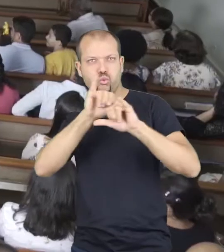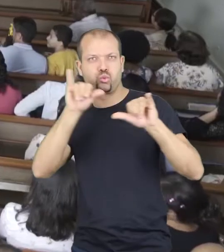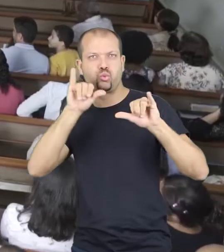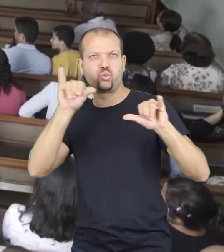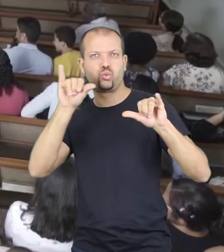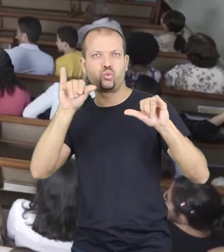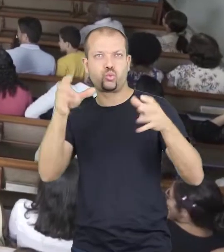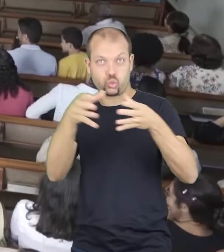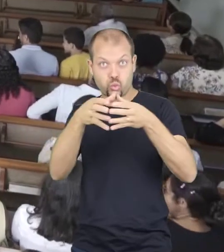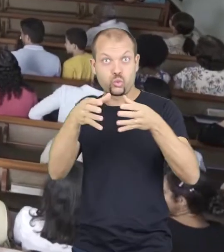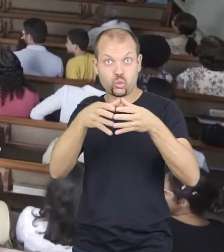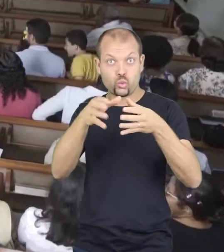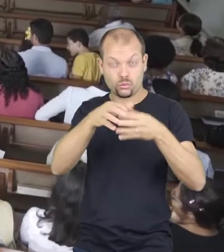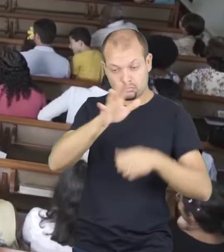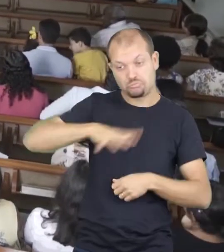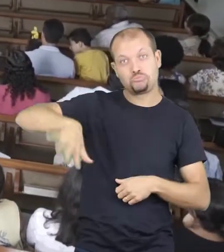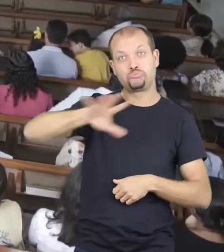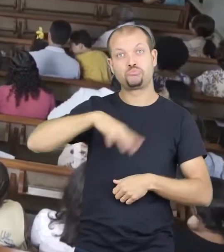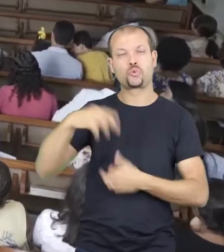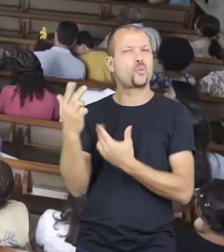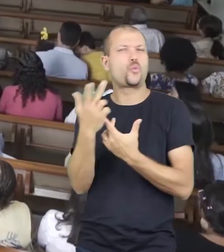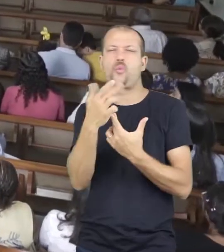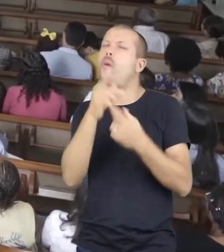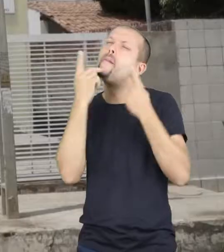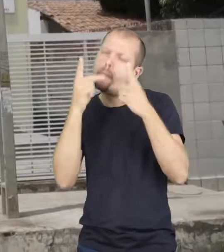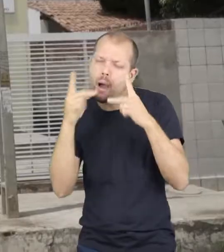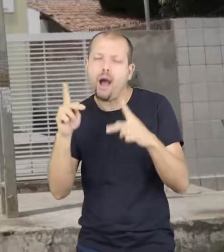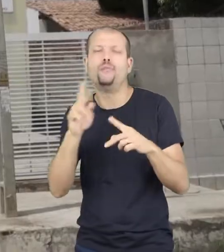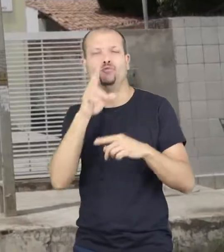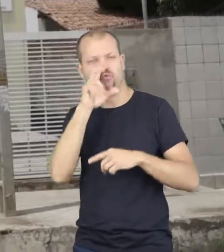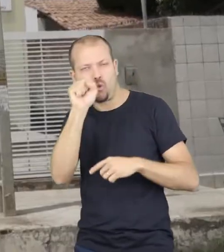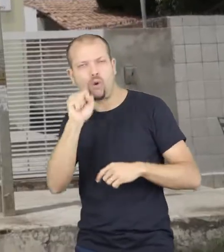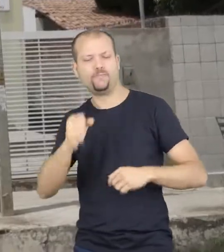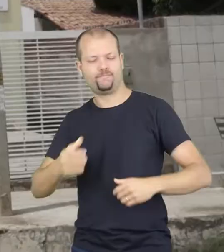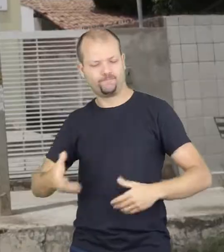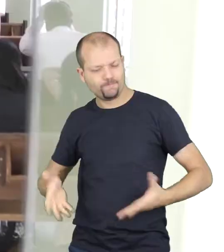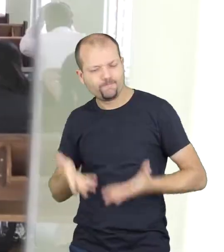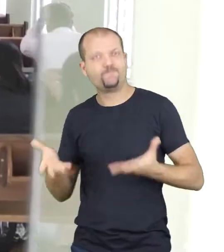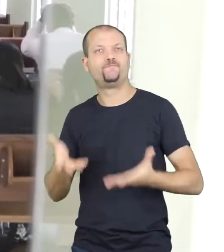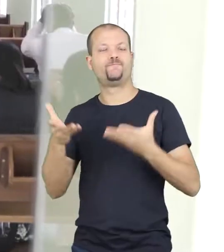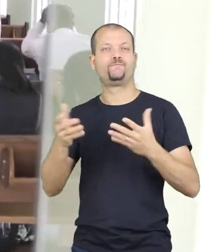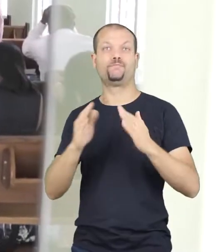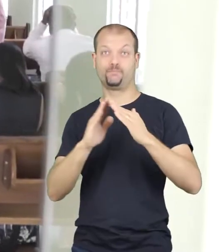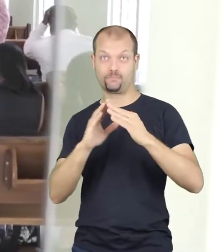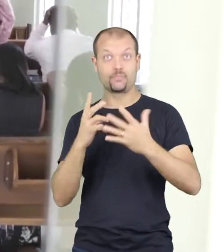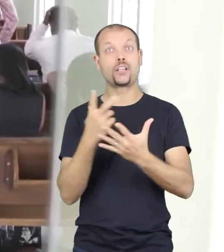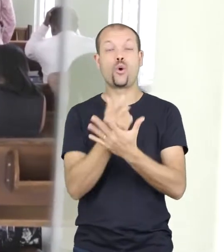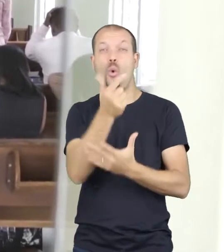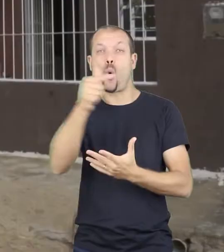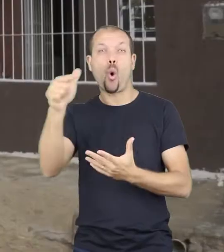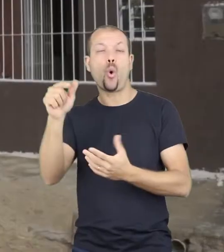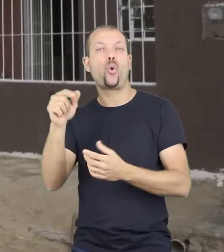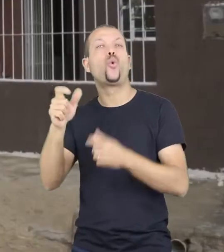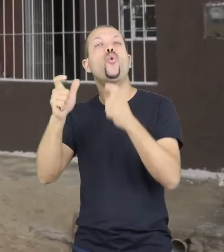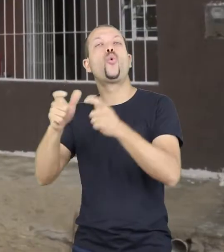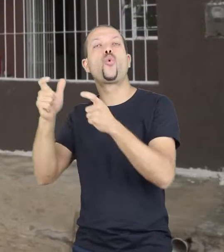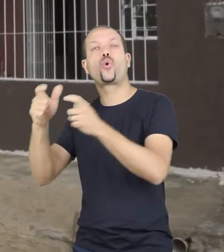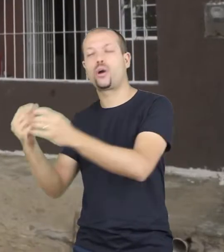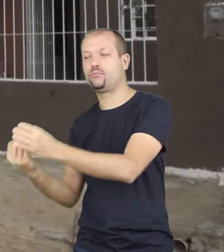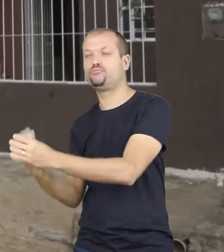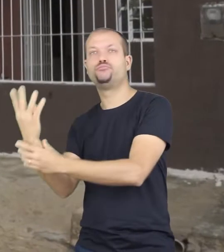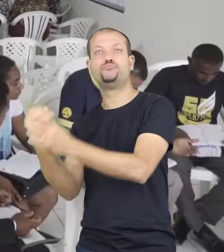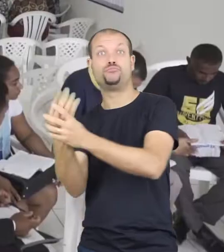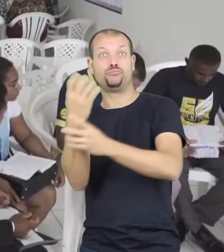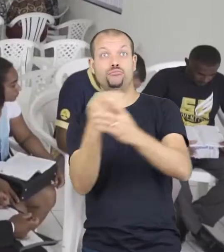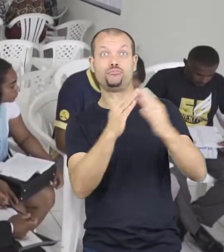na comunidade e os irmãos são muito missionários. A partir desta igreja, outras igrejas foram plantadas